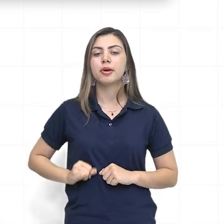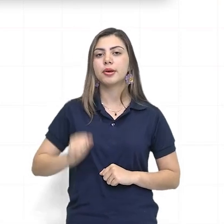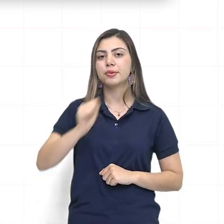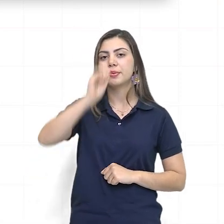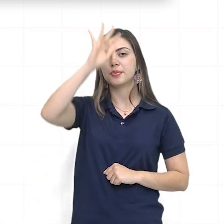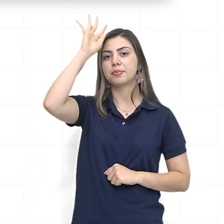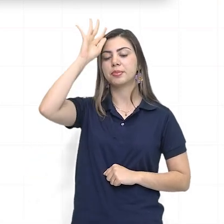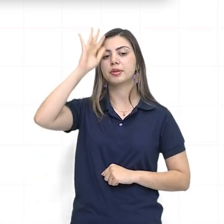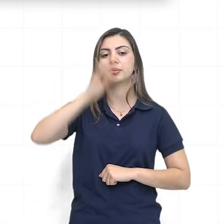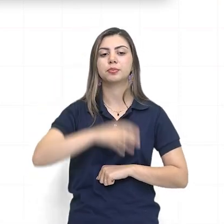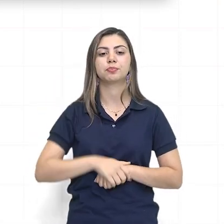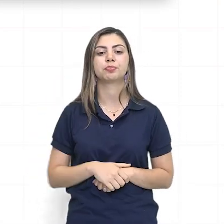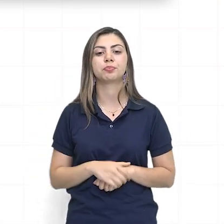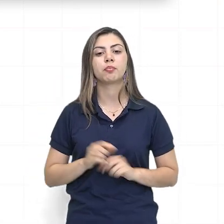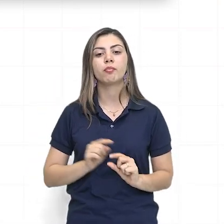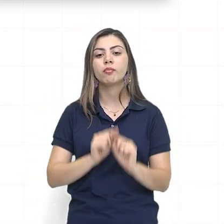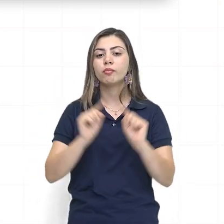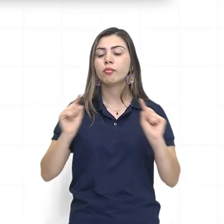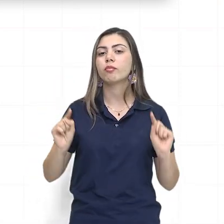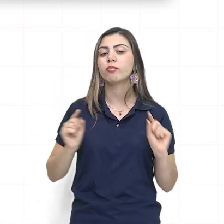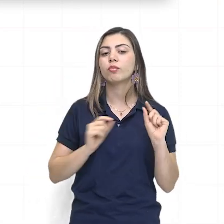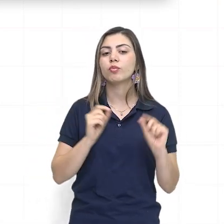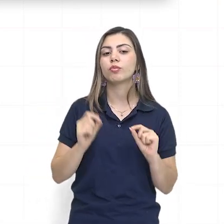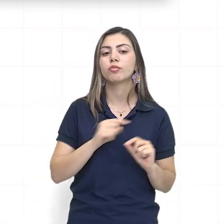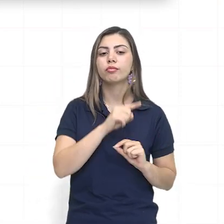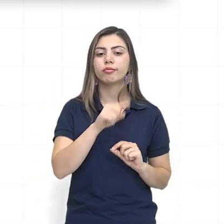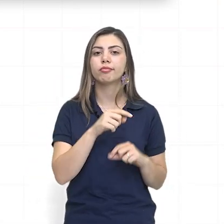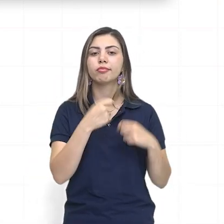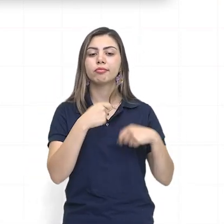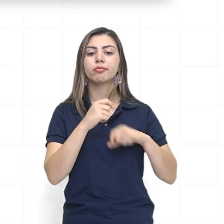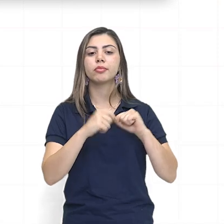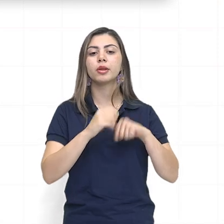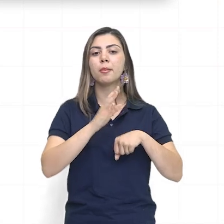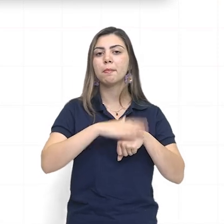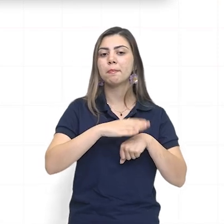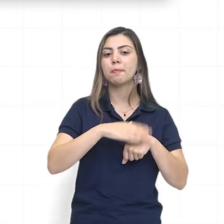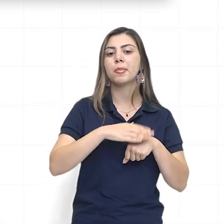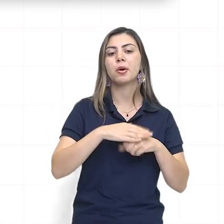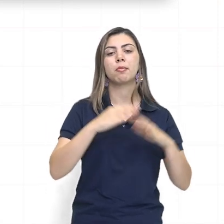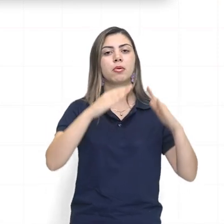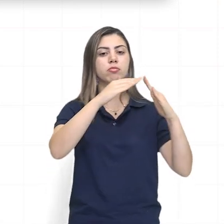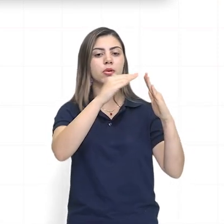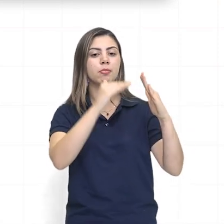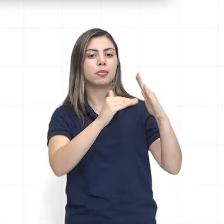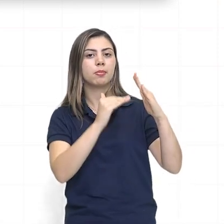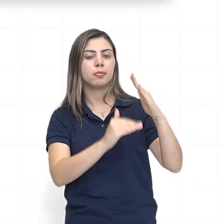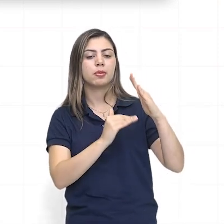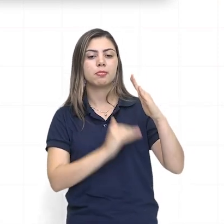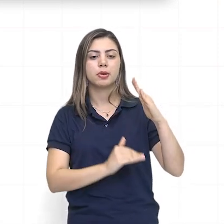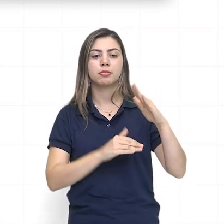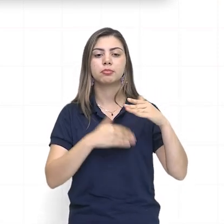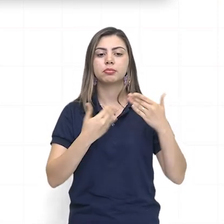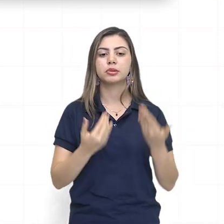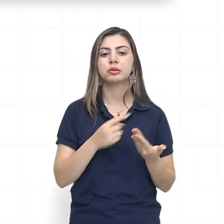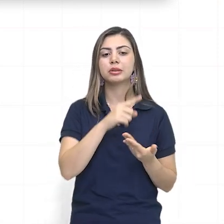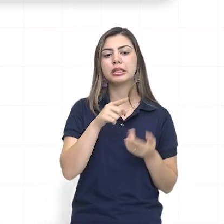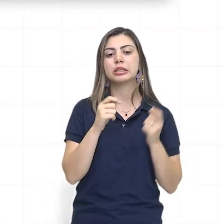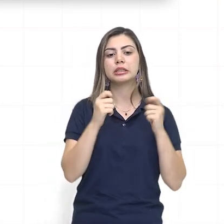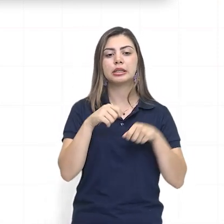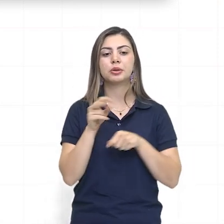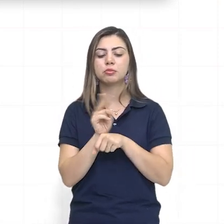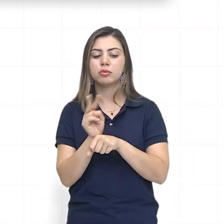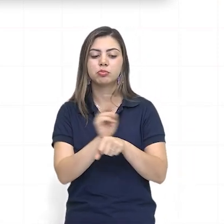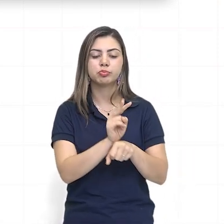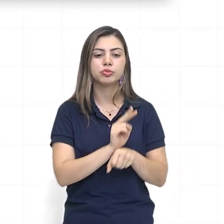Império Romano, mas, para tanto, ela precisava ter sua própria hierarquia, realizando